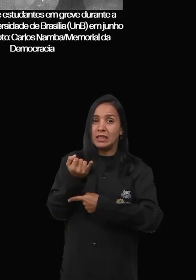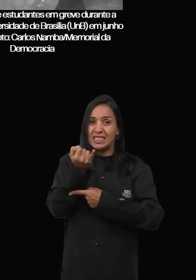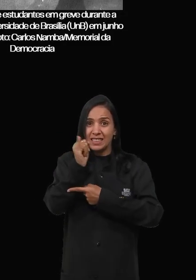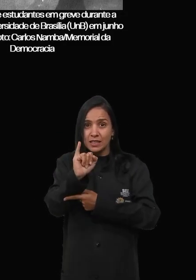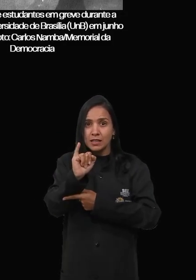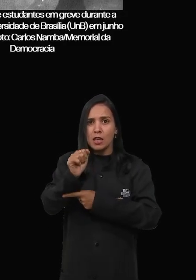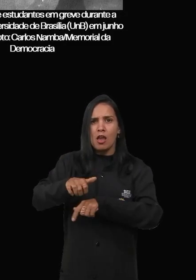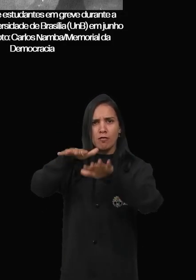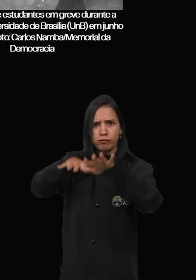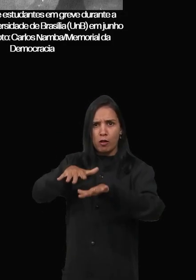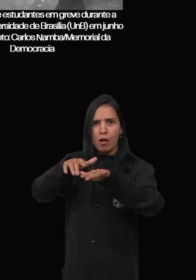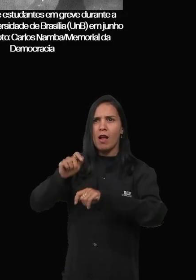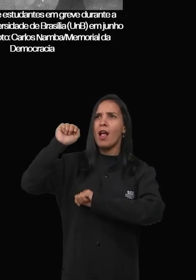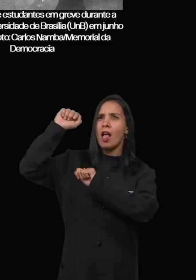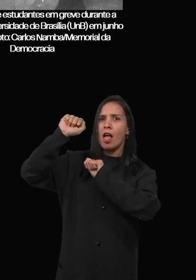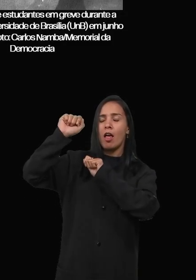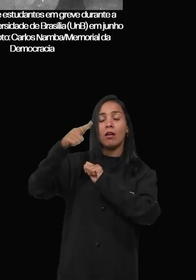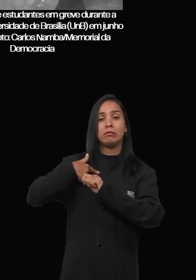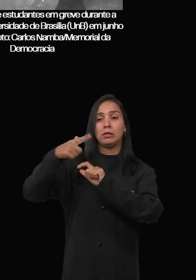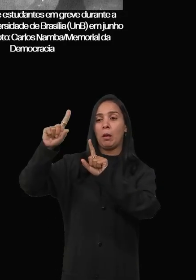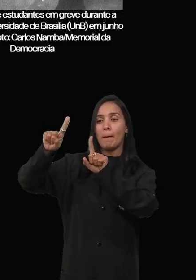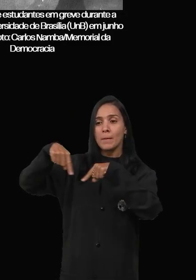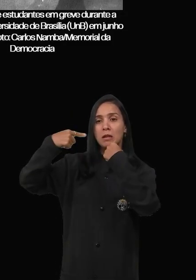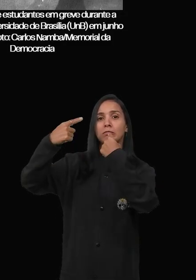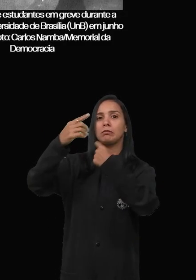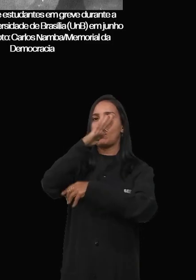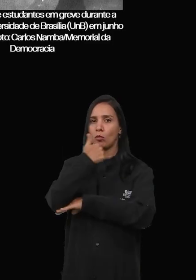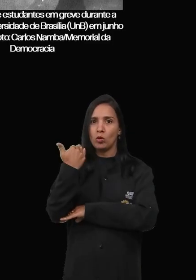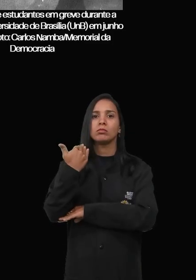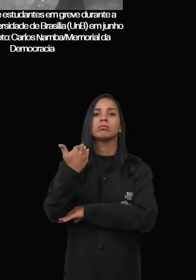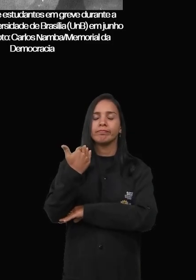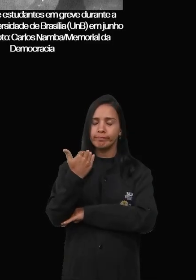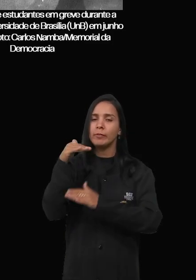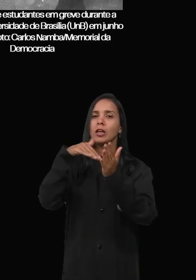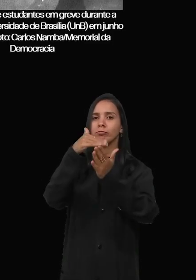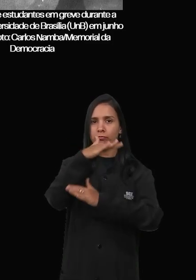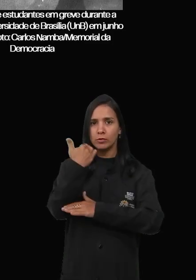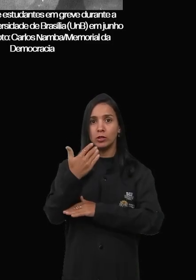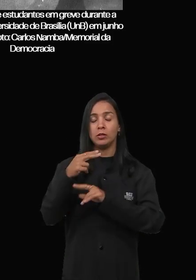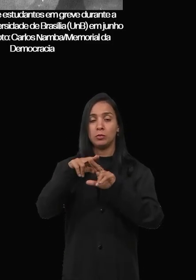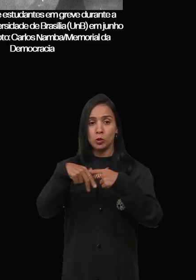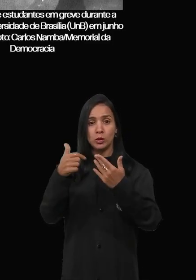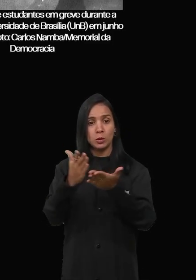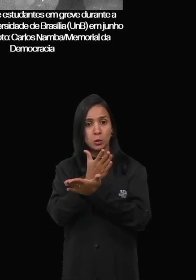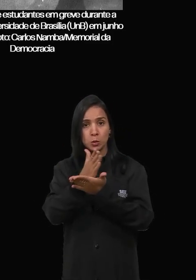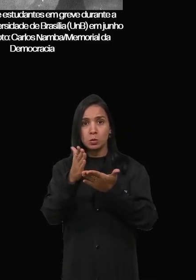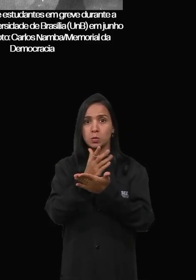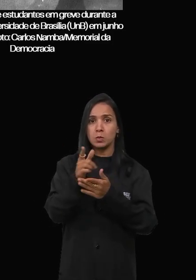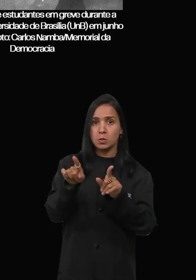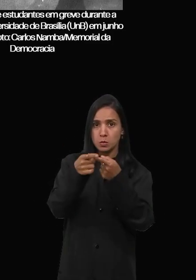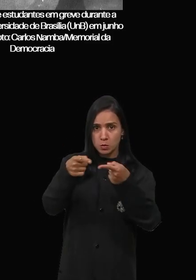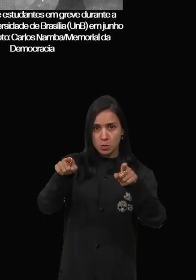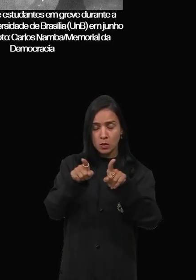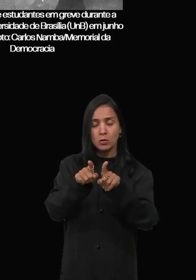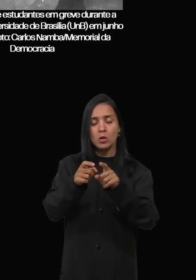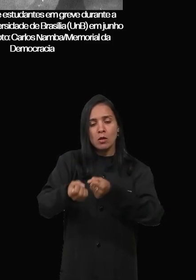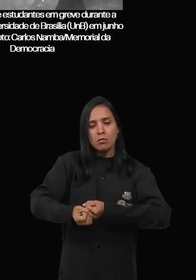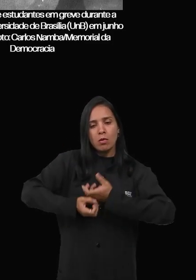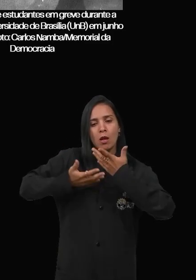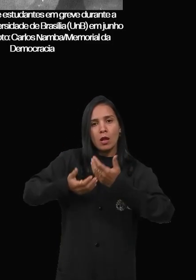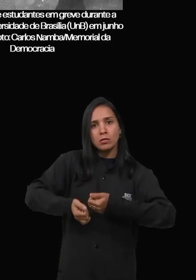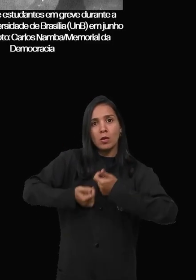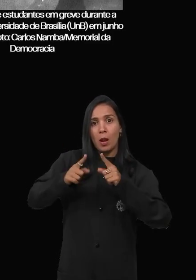ser extraviado, né? Então, canções como Cálice, de Chico Buarque e Gilberto Gil, expressavam